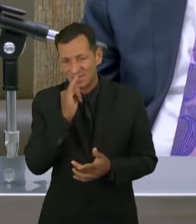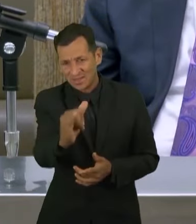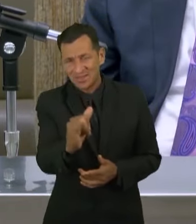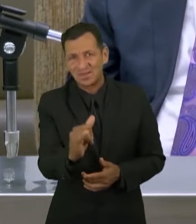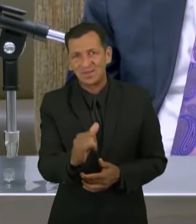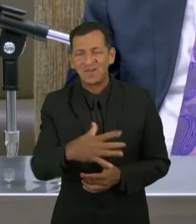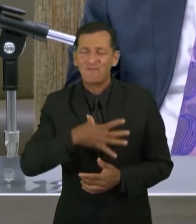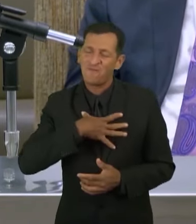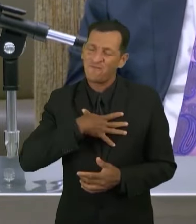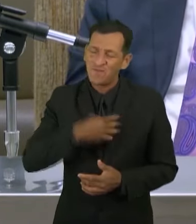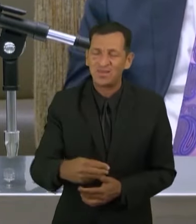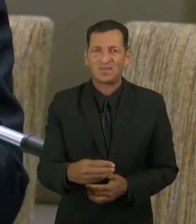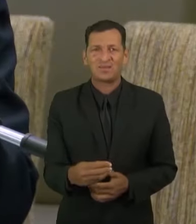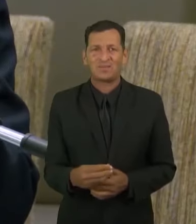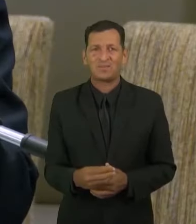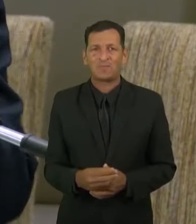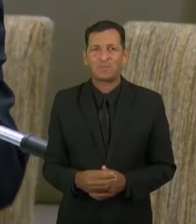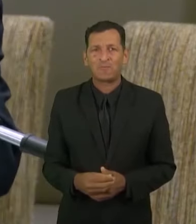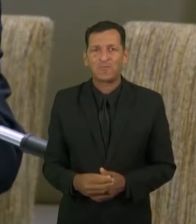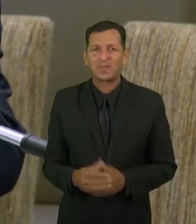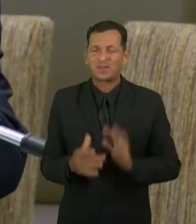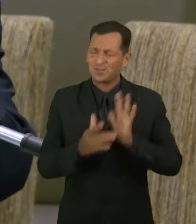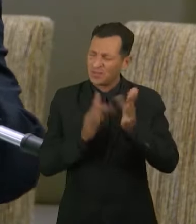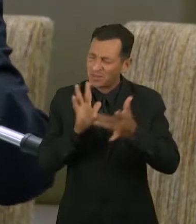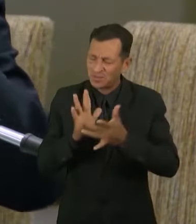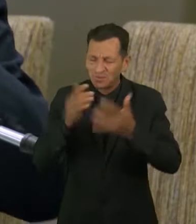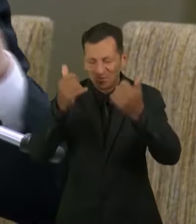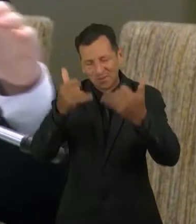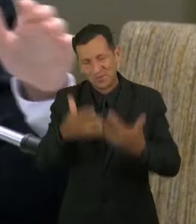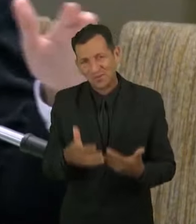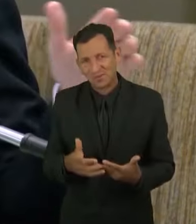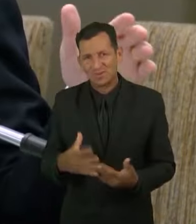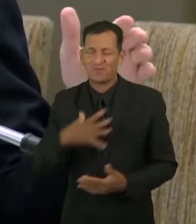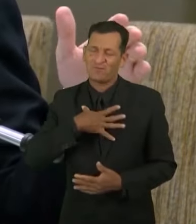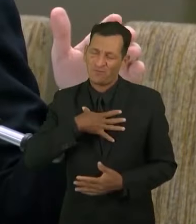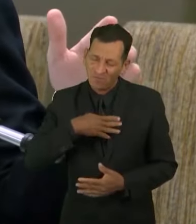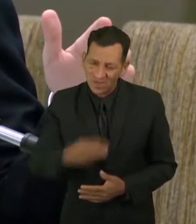irmãos, isso aqui quebrou tudo.